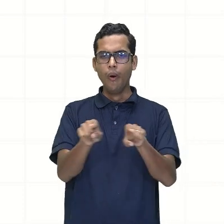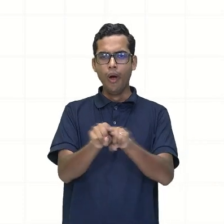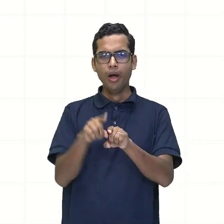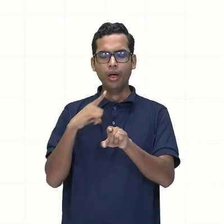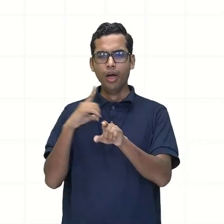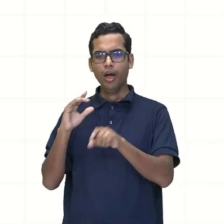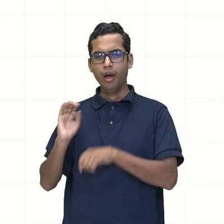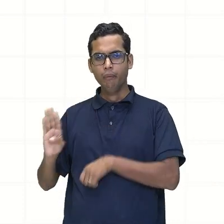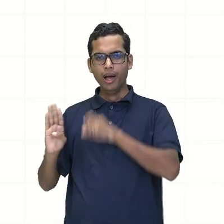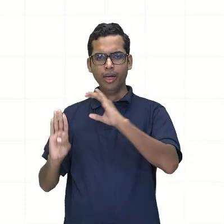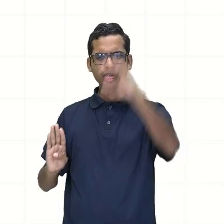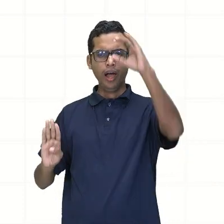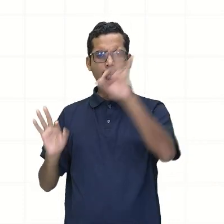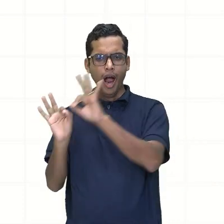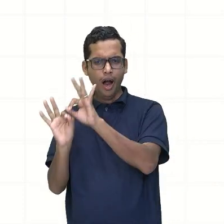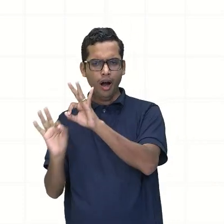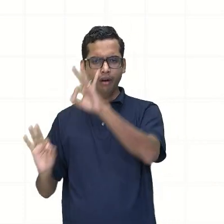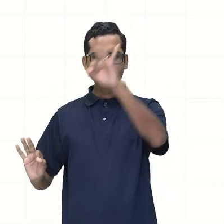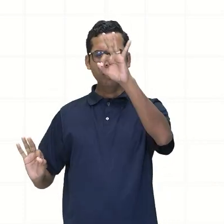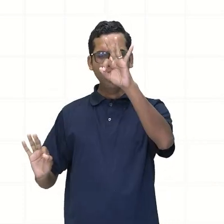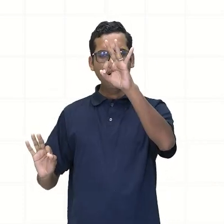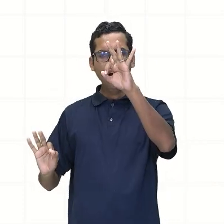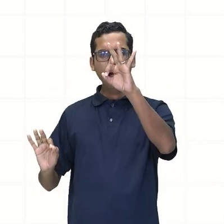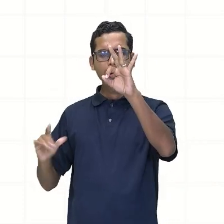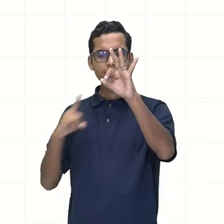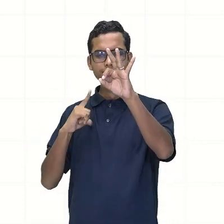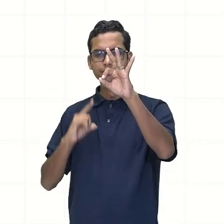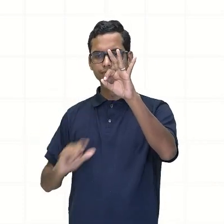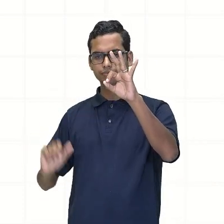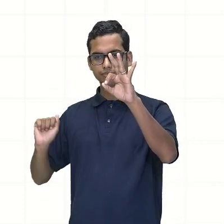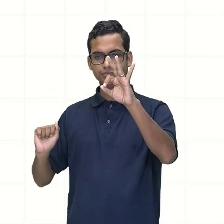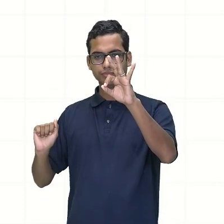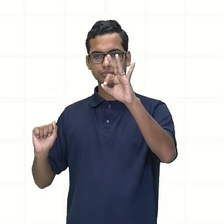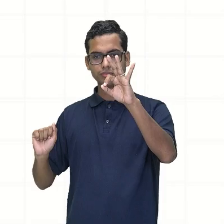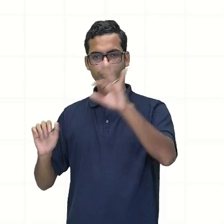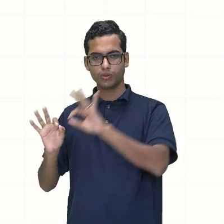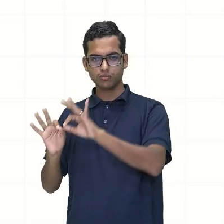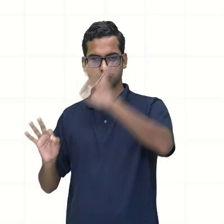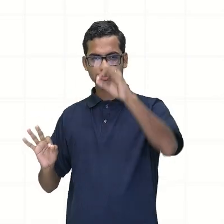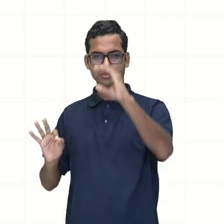3,61, e a medida que vai de C até A está medindo